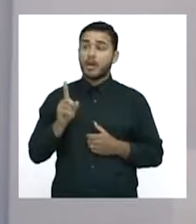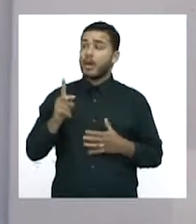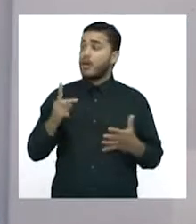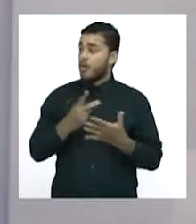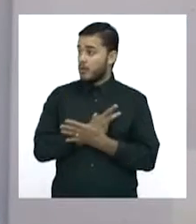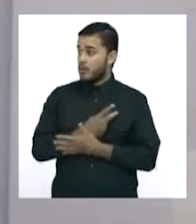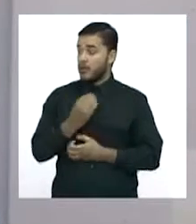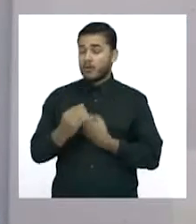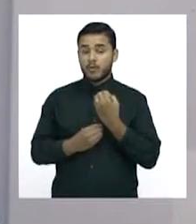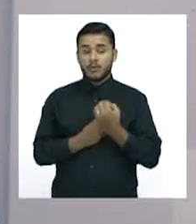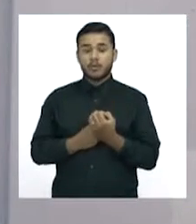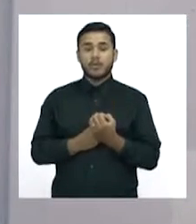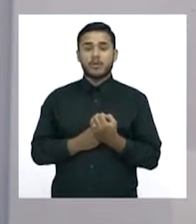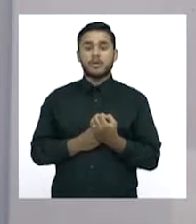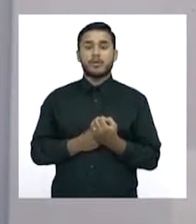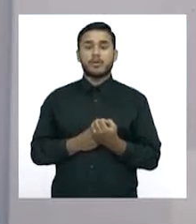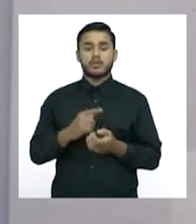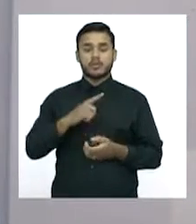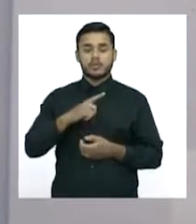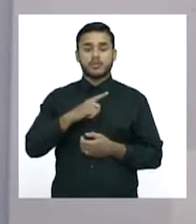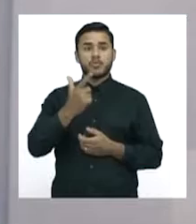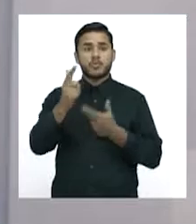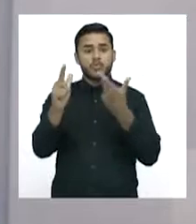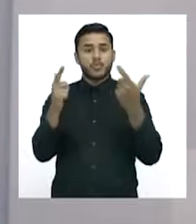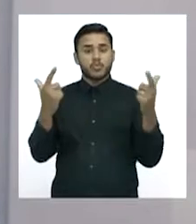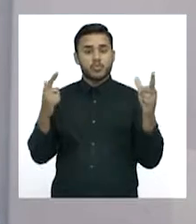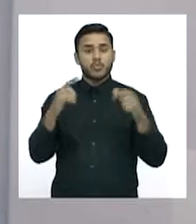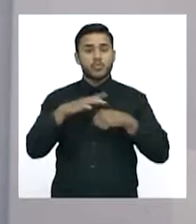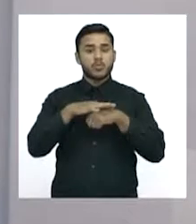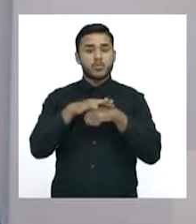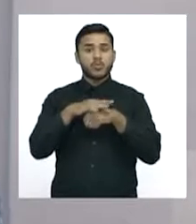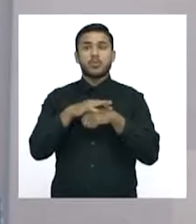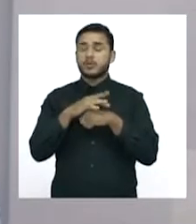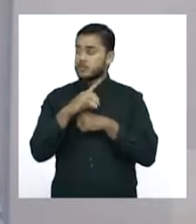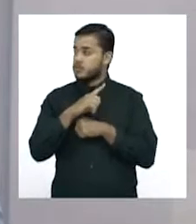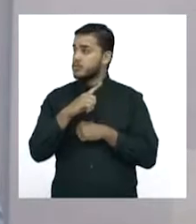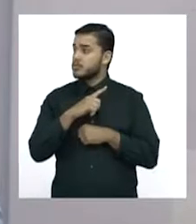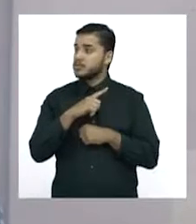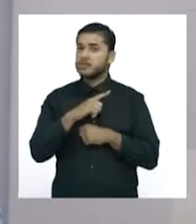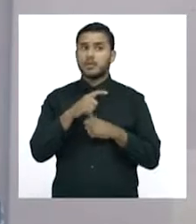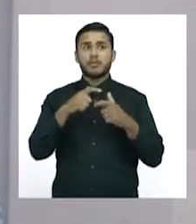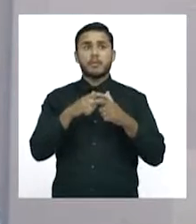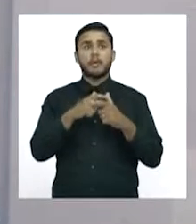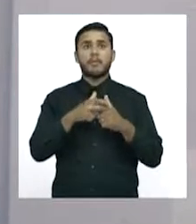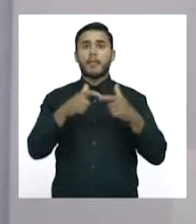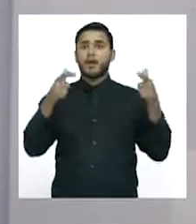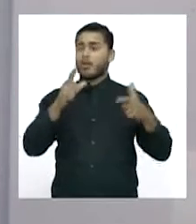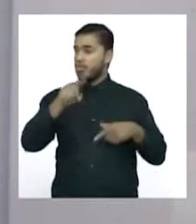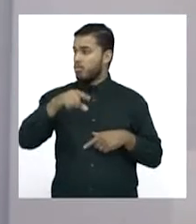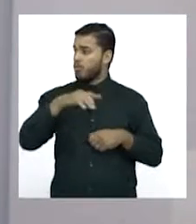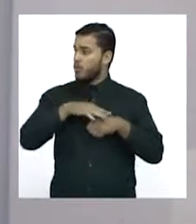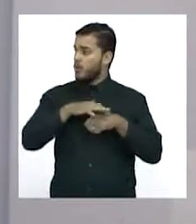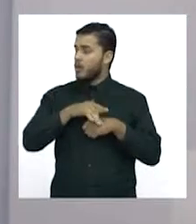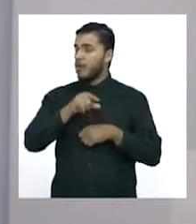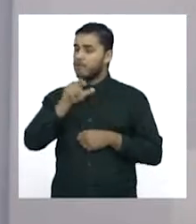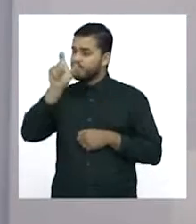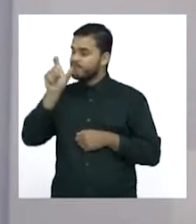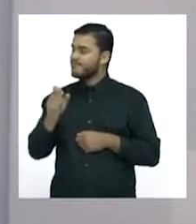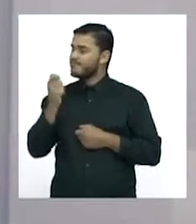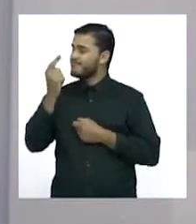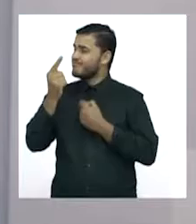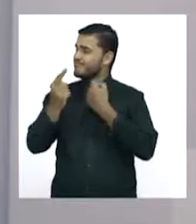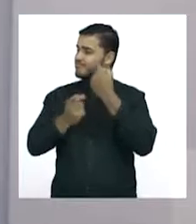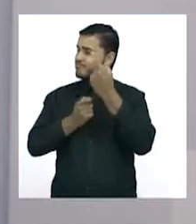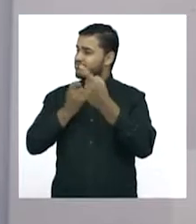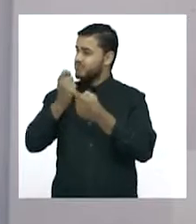casos comparados a outras doenças que ocorrem também, e que aí o diagnóstico ele acaba sendo mais tardio. Mas